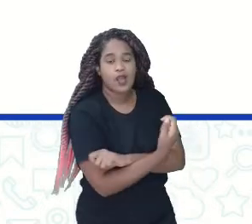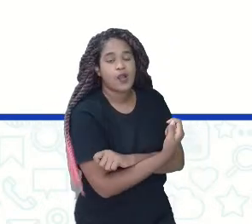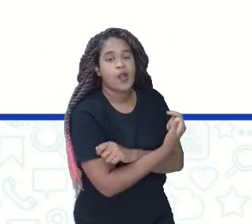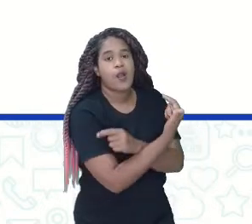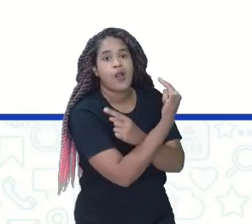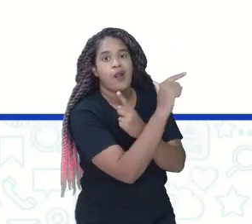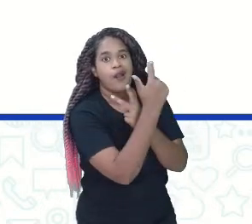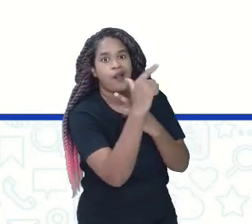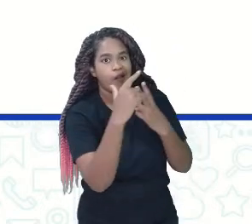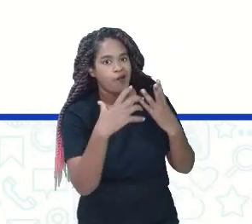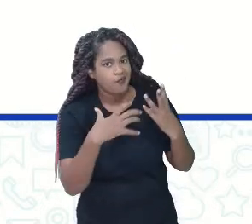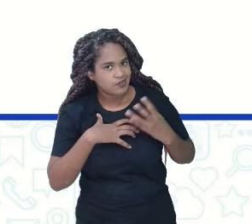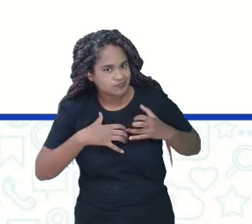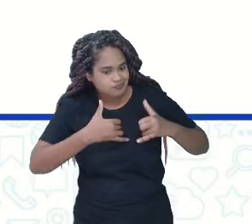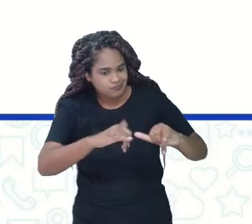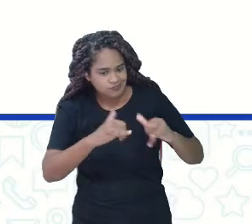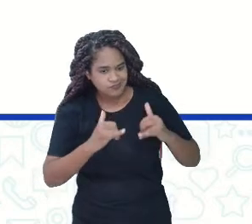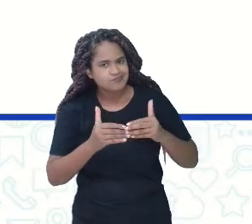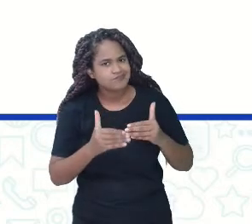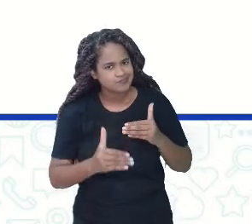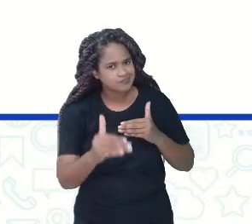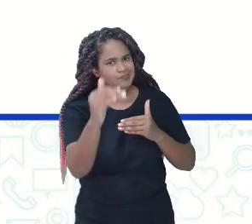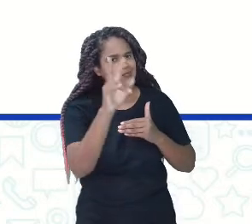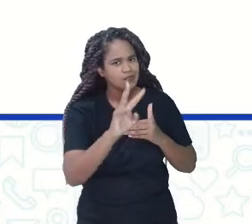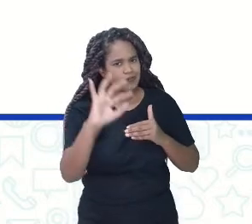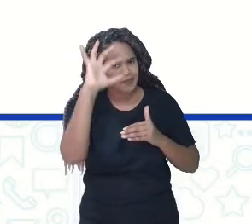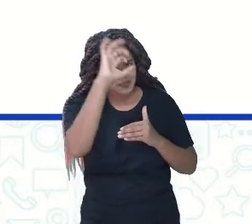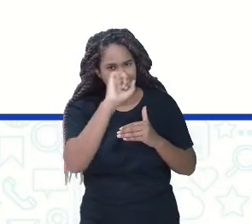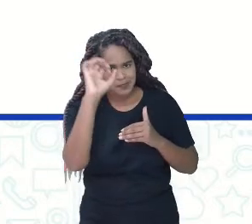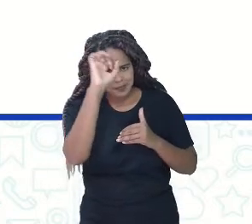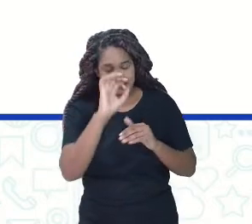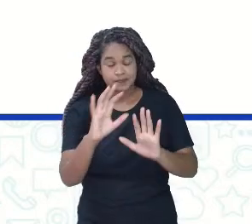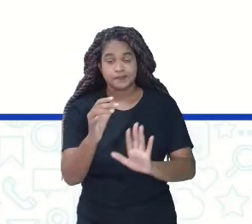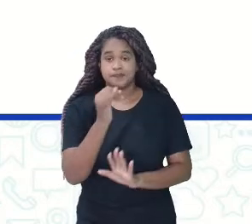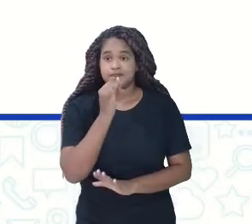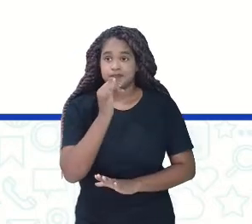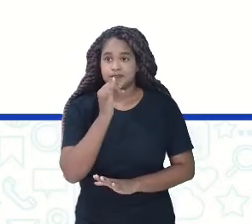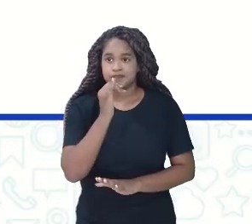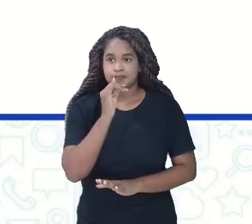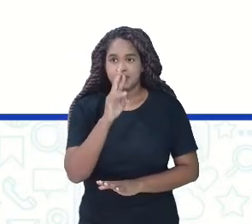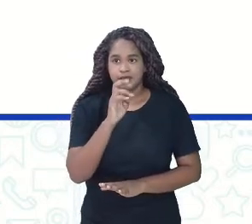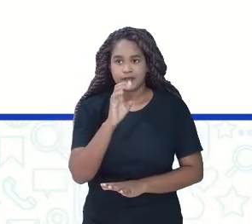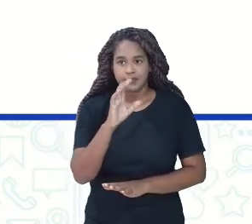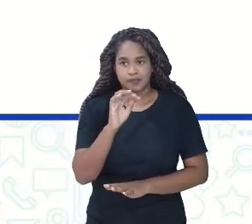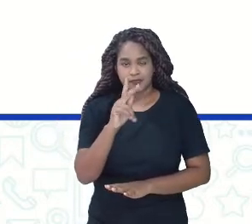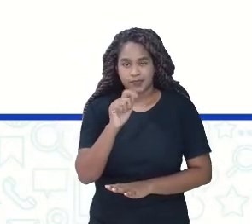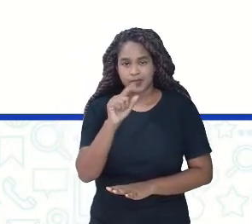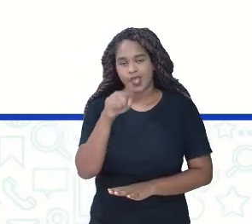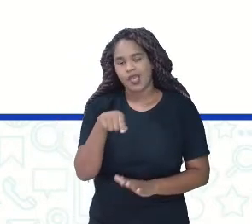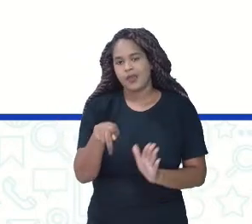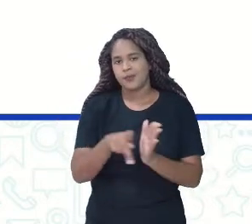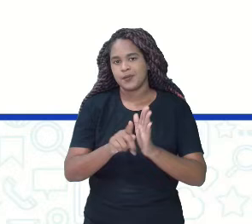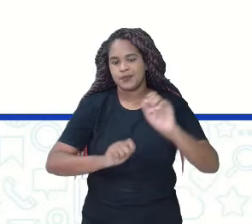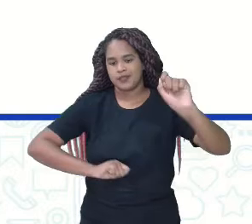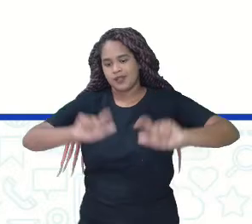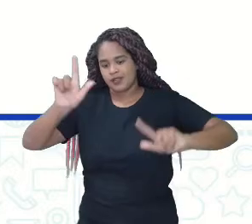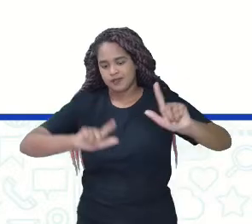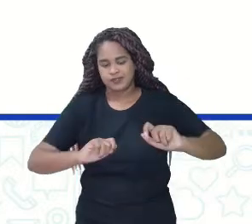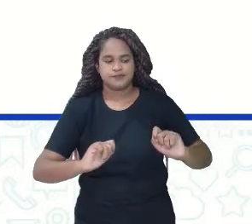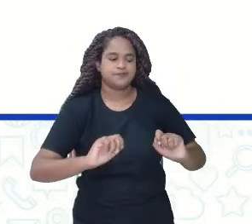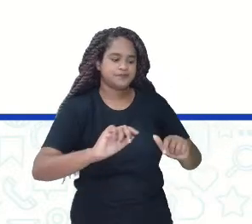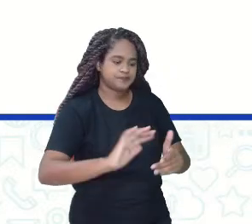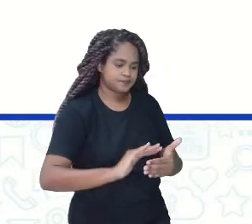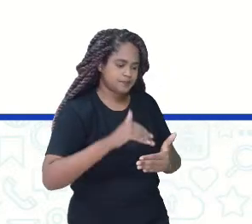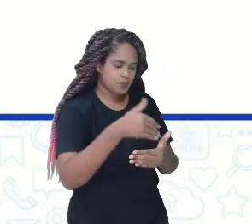ver futuramente. E como exemplos de receptores, nós temos televisores que temos na nossa casa,